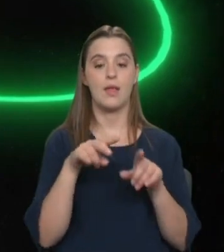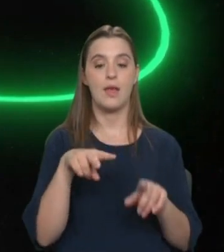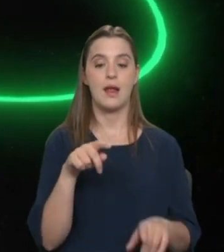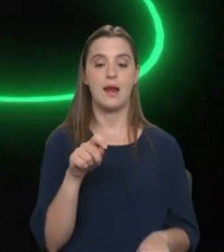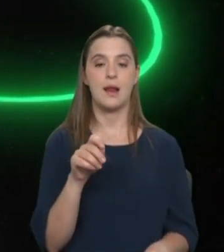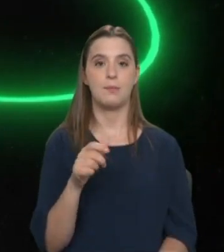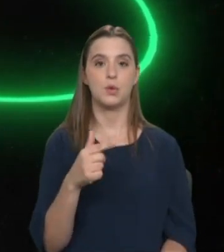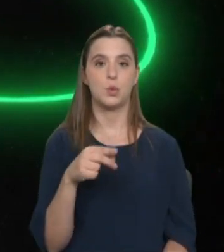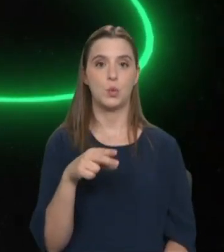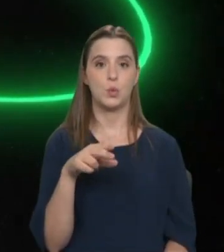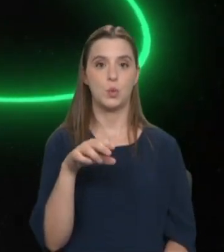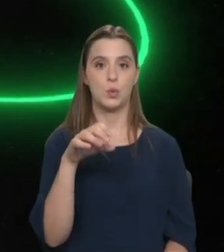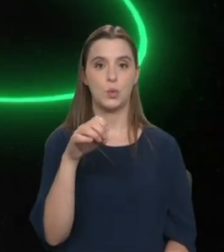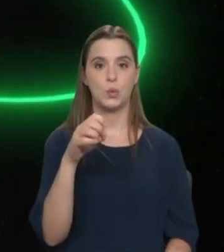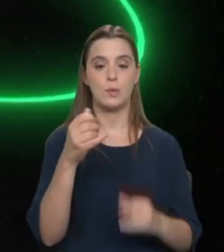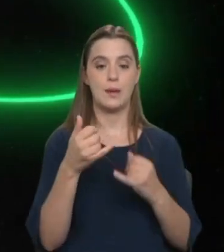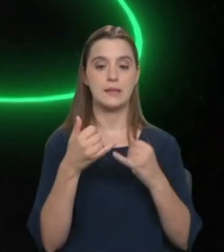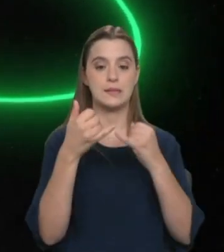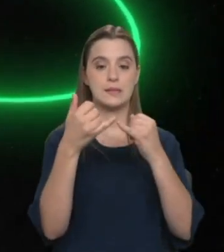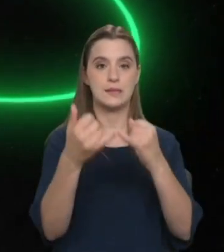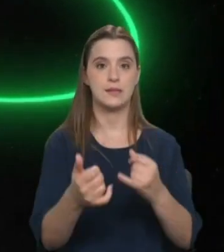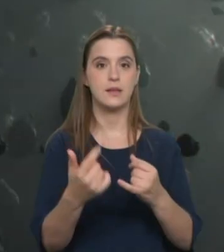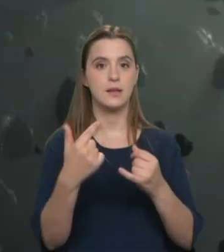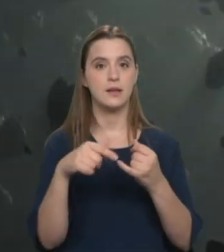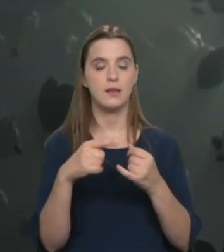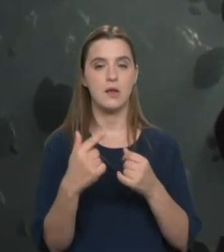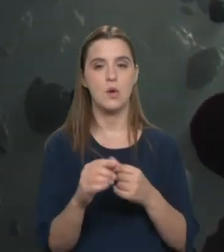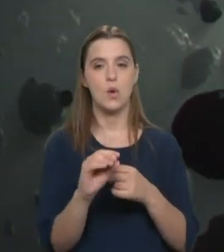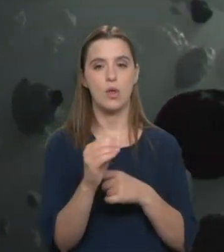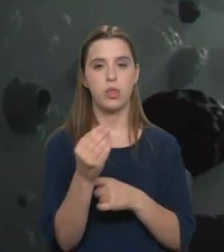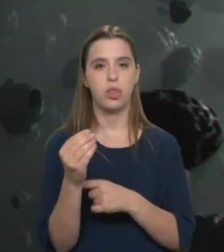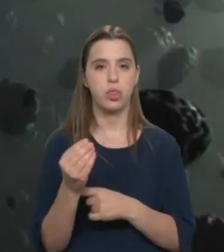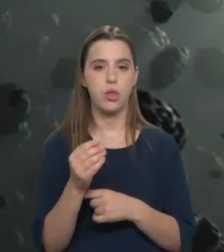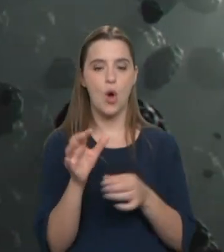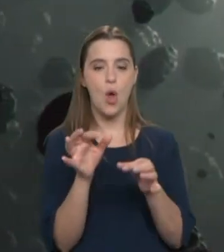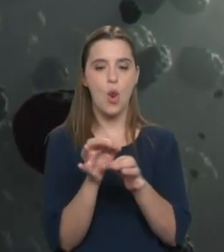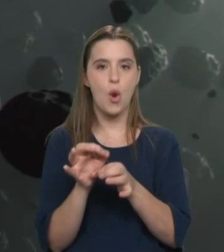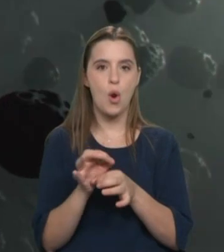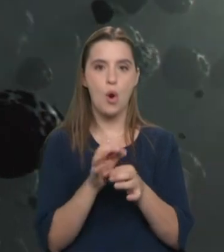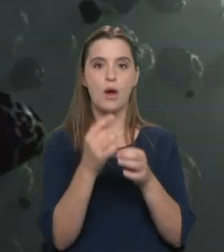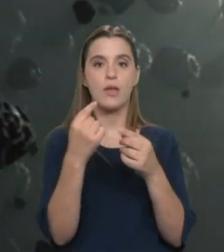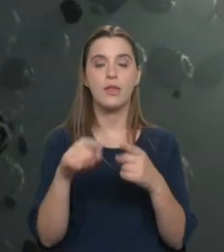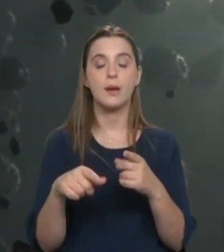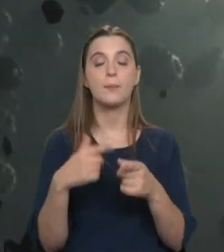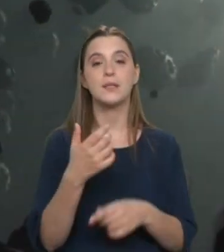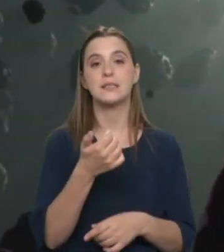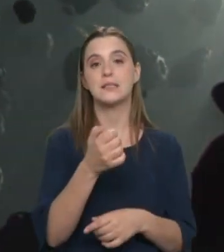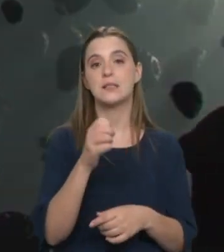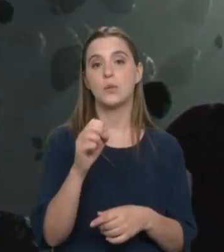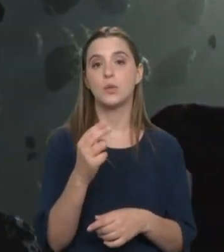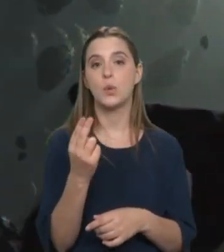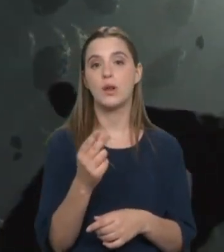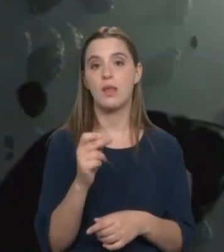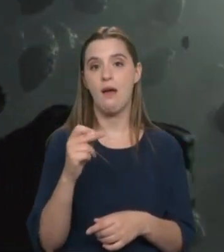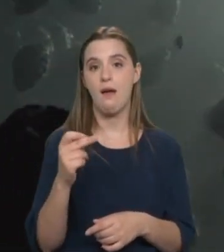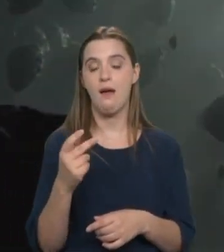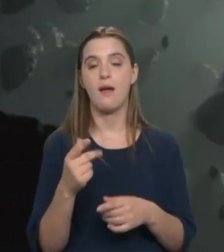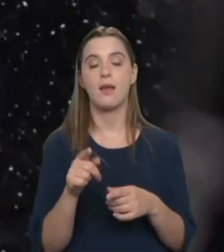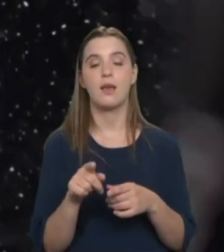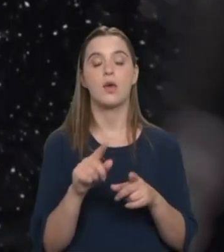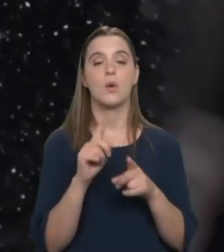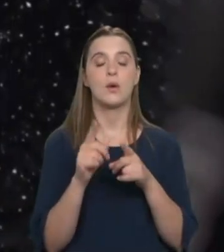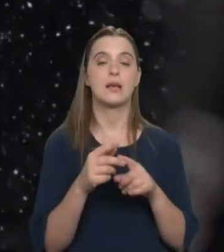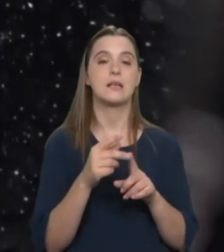habitado por vários corpos pequenos, mas é muito interessante que a partir de cerca de 50 unidades astronómicas, ou seja, 50 vezes a